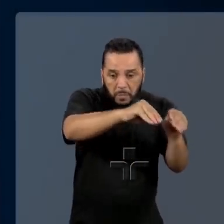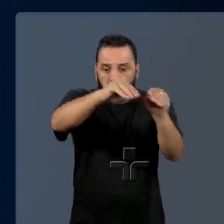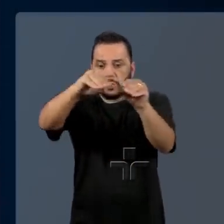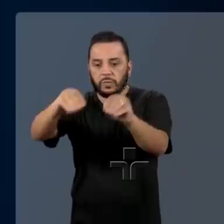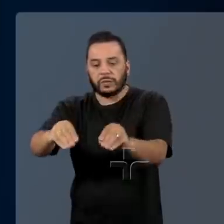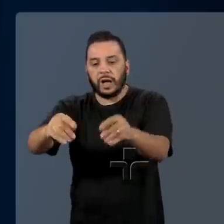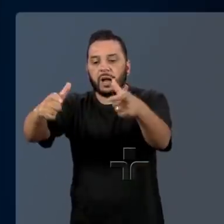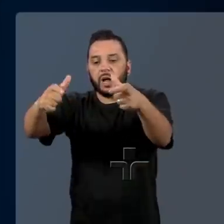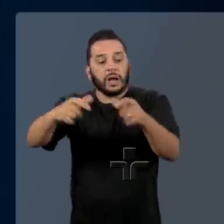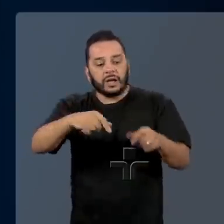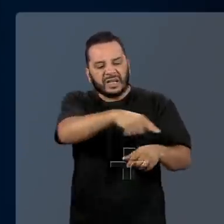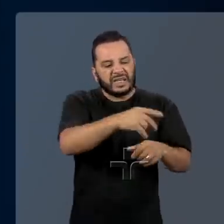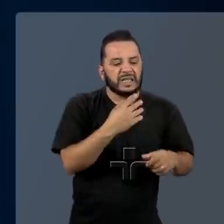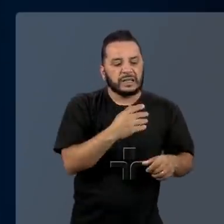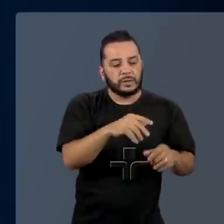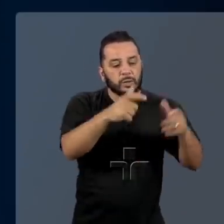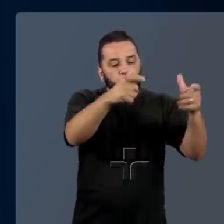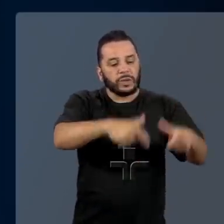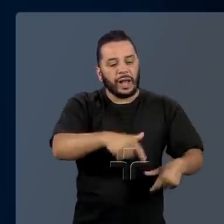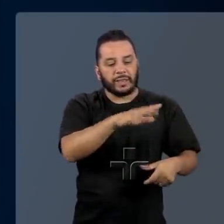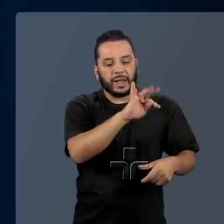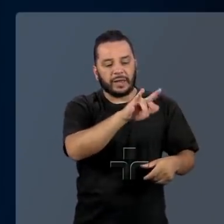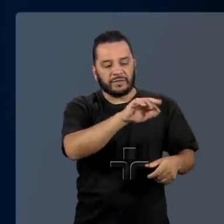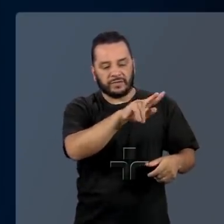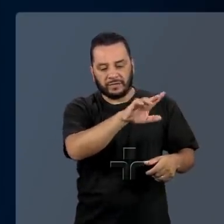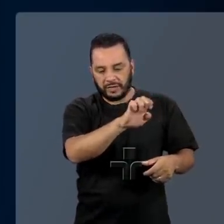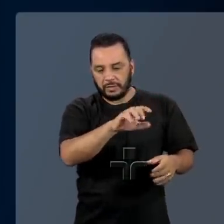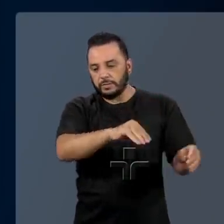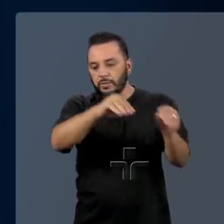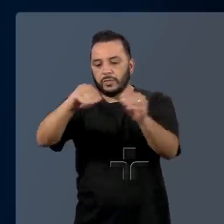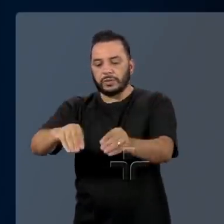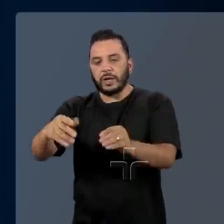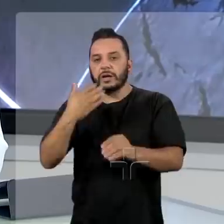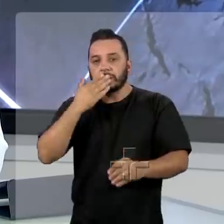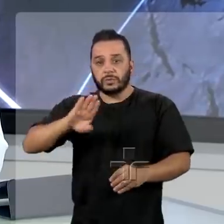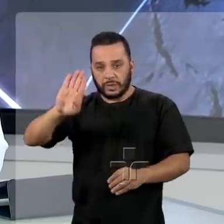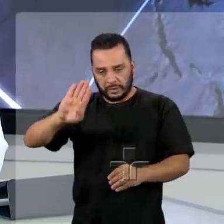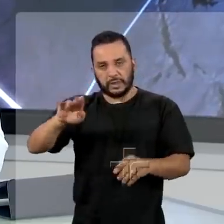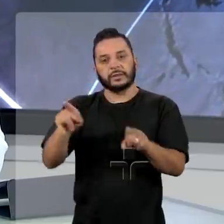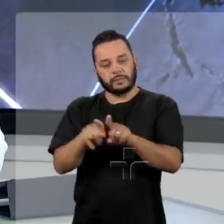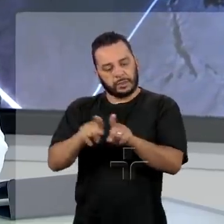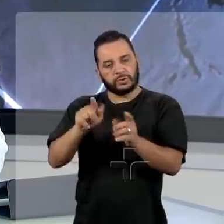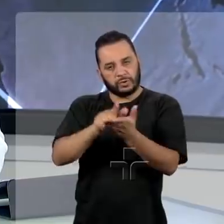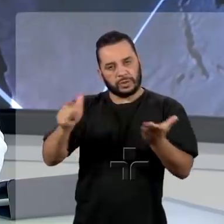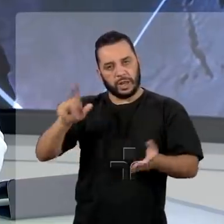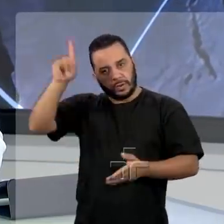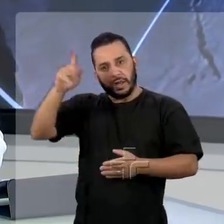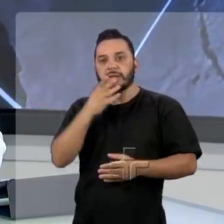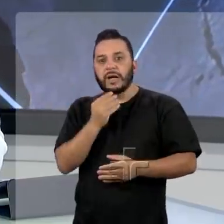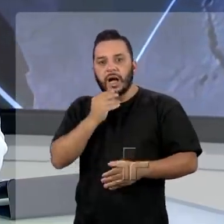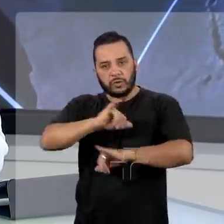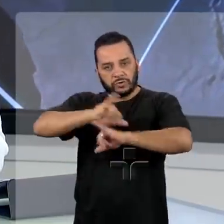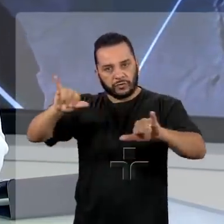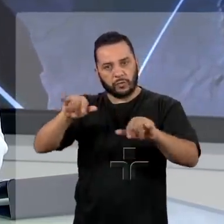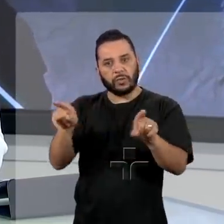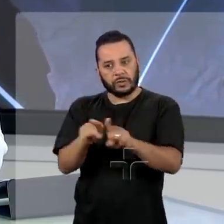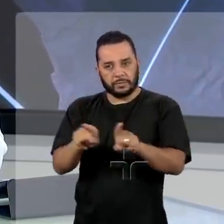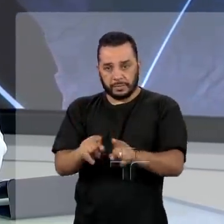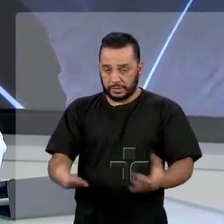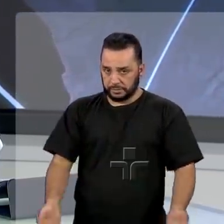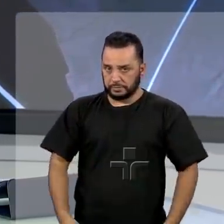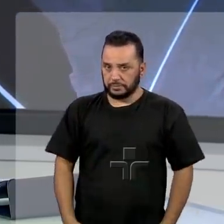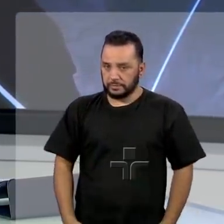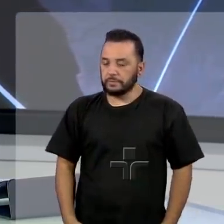informação também foi divulgada pelo jornal israelense Ayom. Bom, a relação comercial do Brasil com